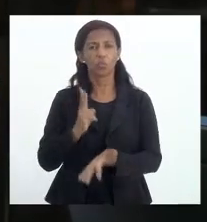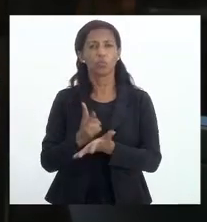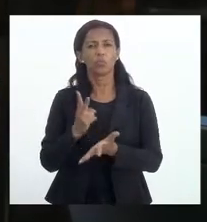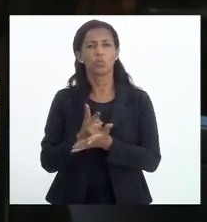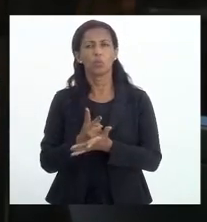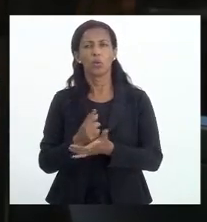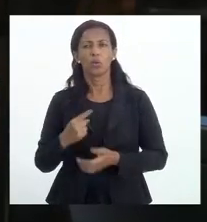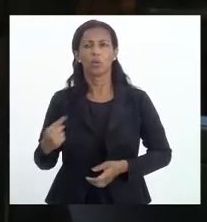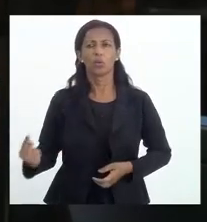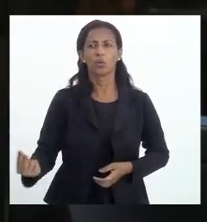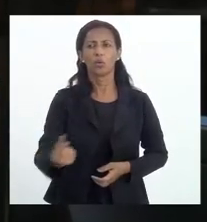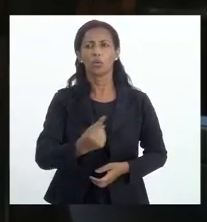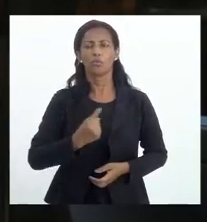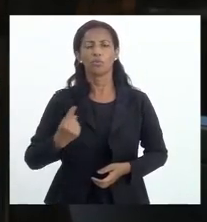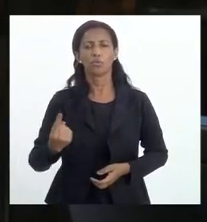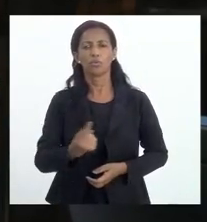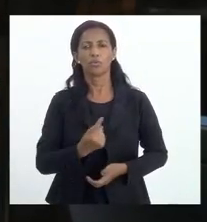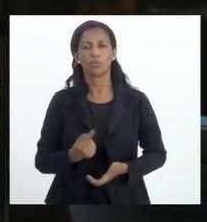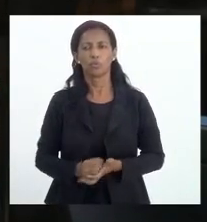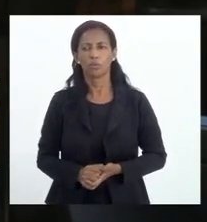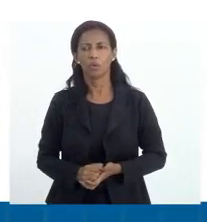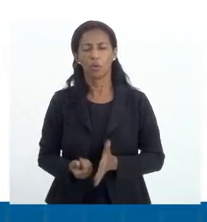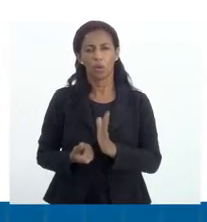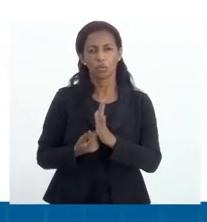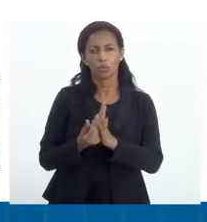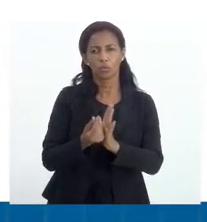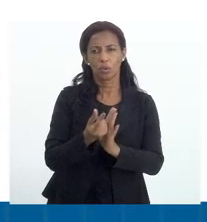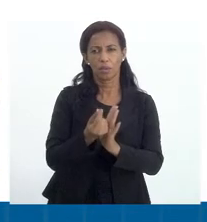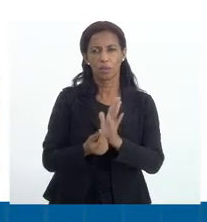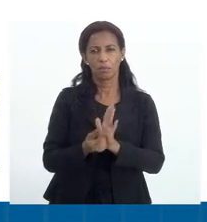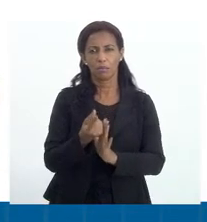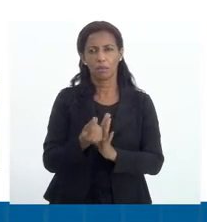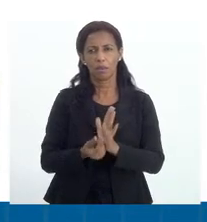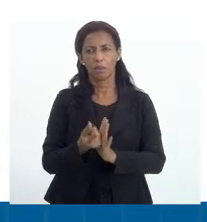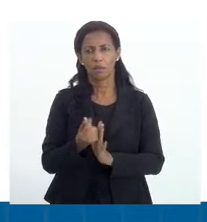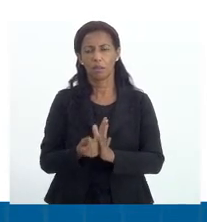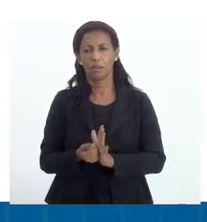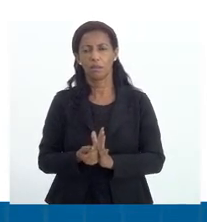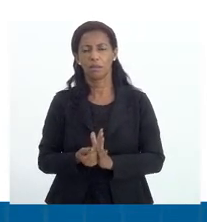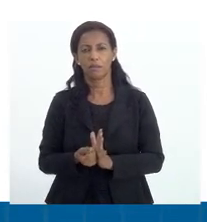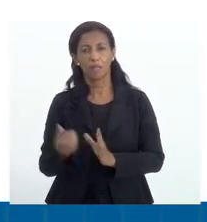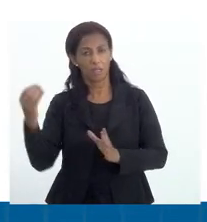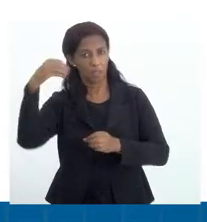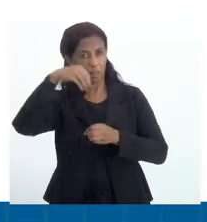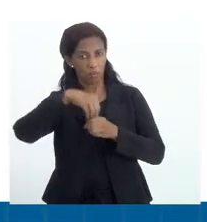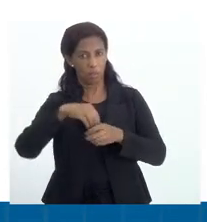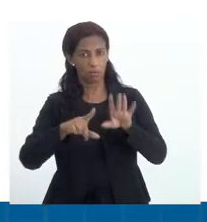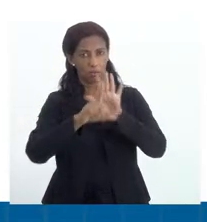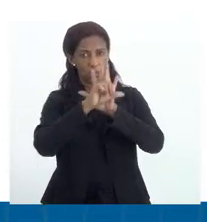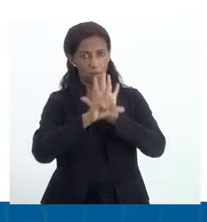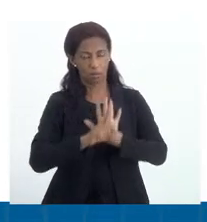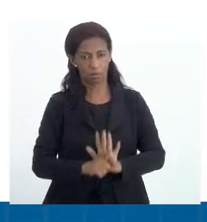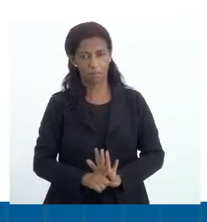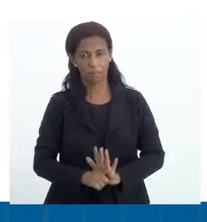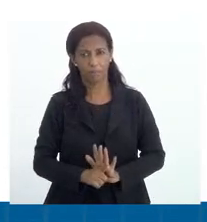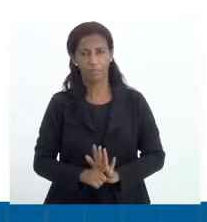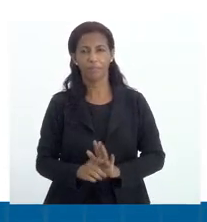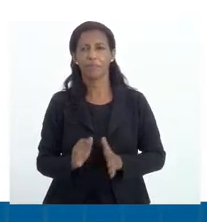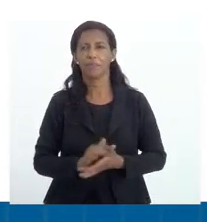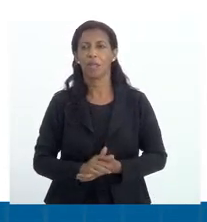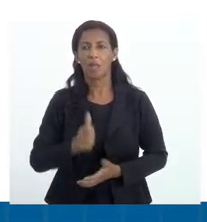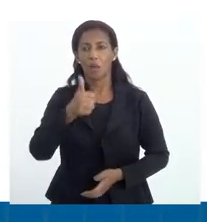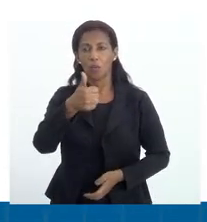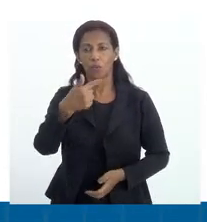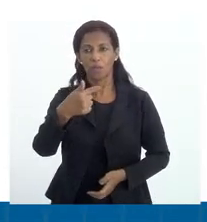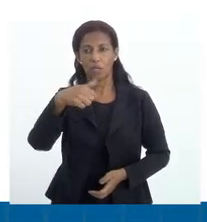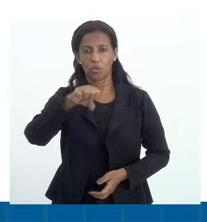com os nossos índices orçamentários que são previstos na lei, são maiores do que essa lei